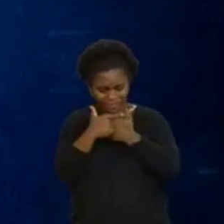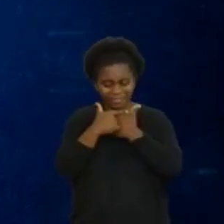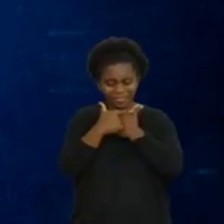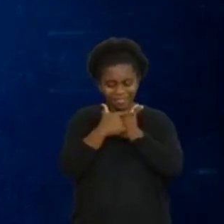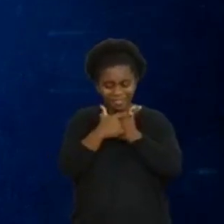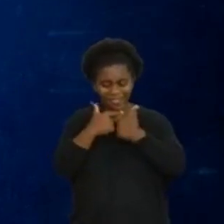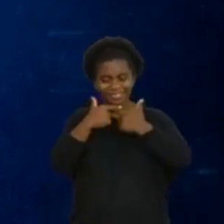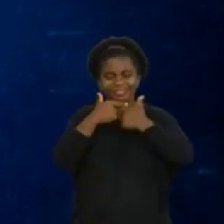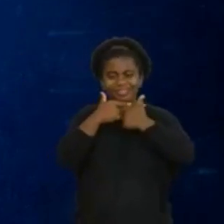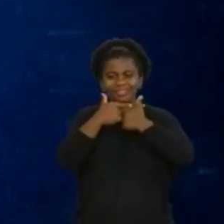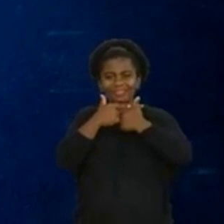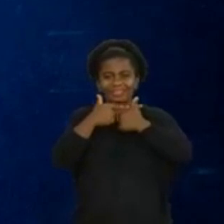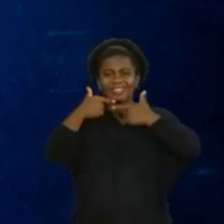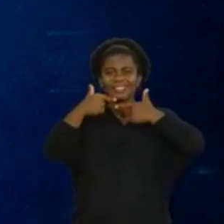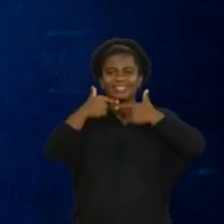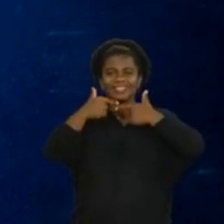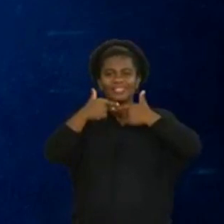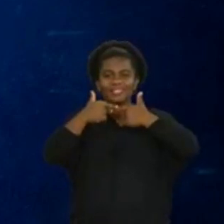Comece a